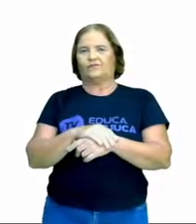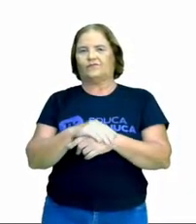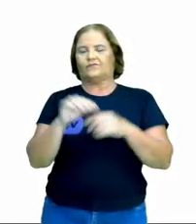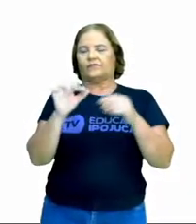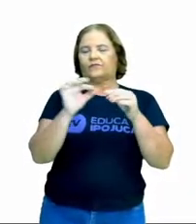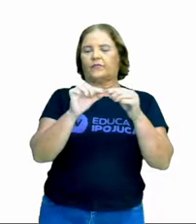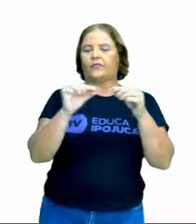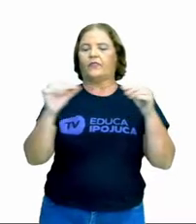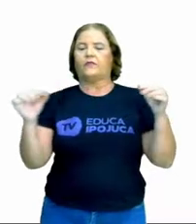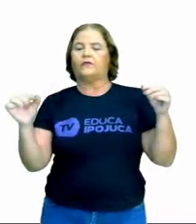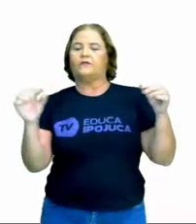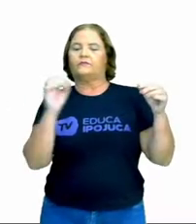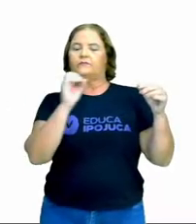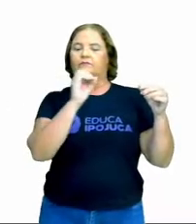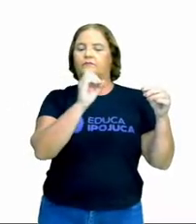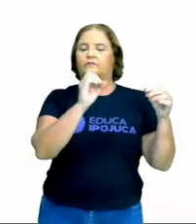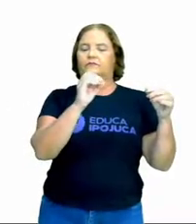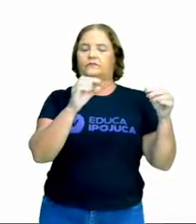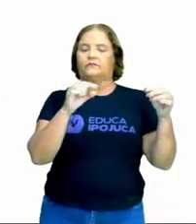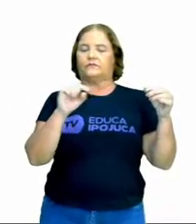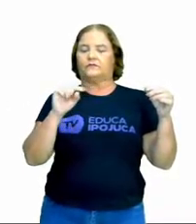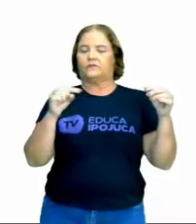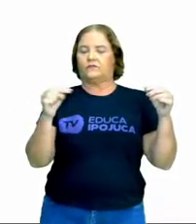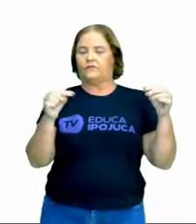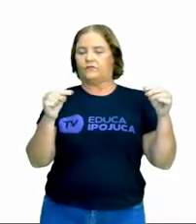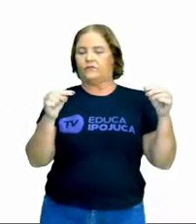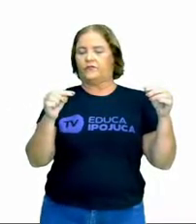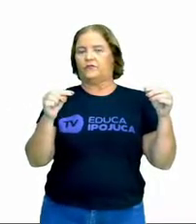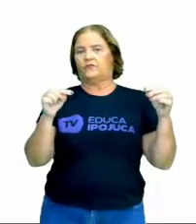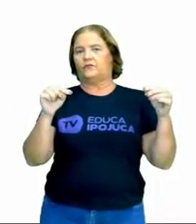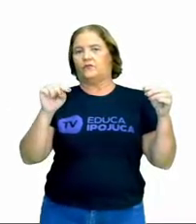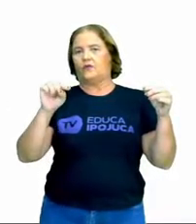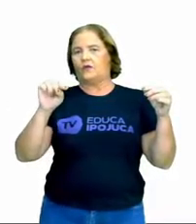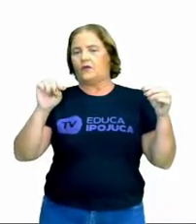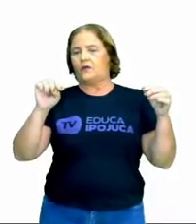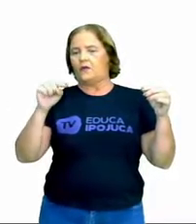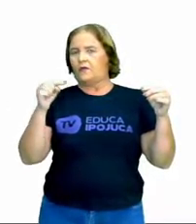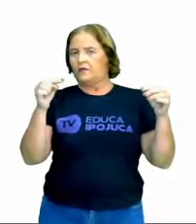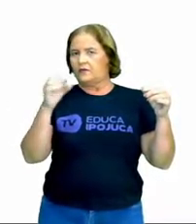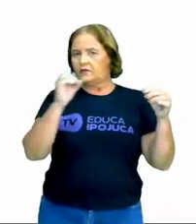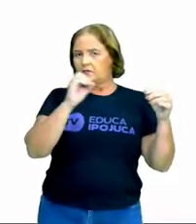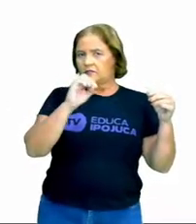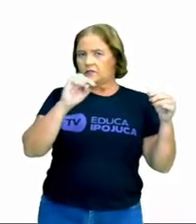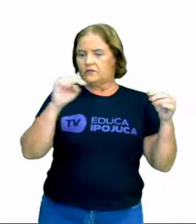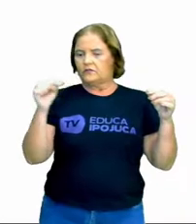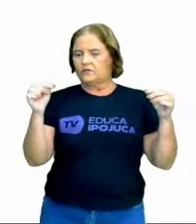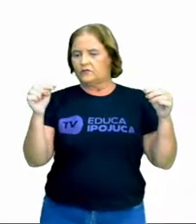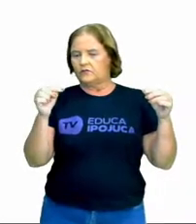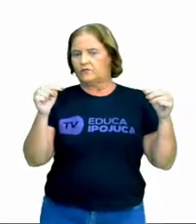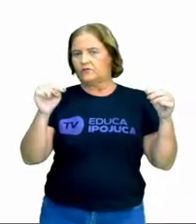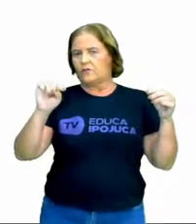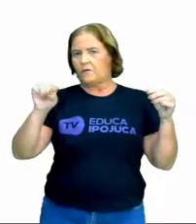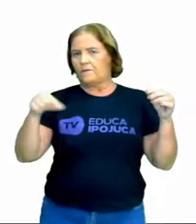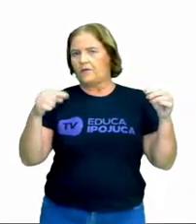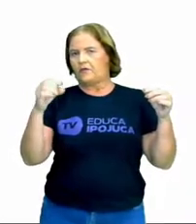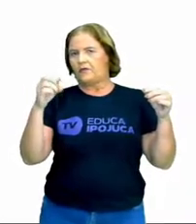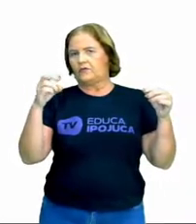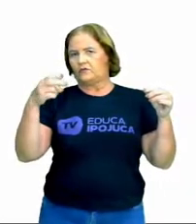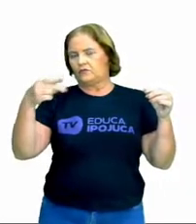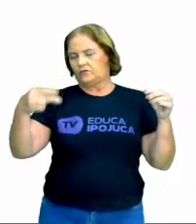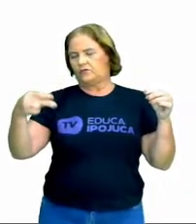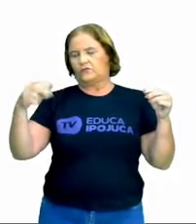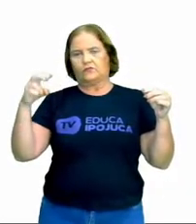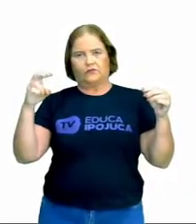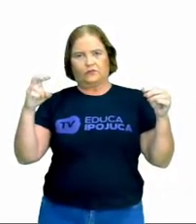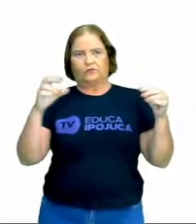aqui, 0, menos 0,4. Já localizou menos 2 quintos.